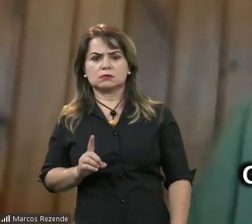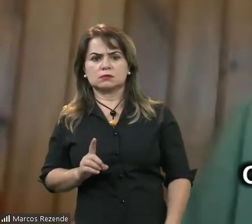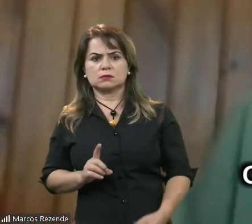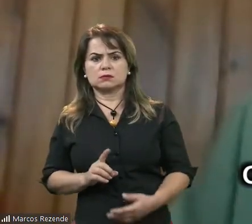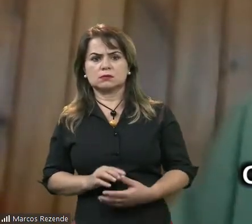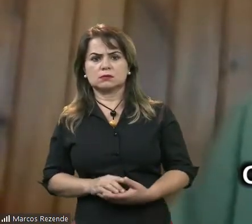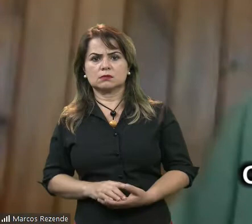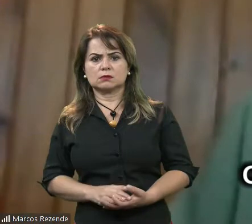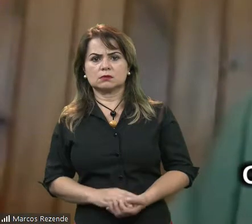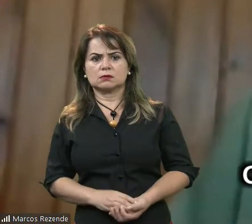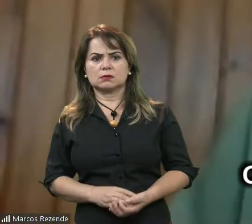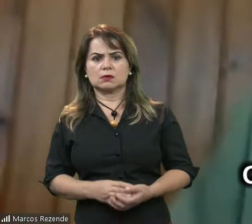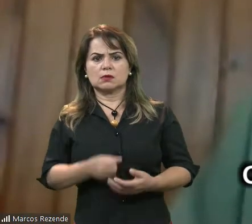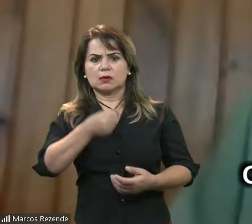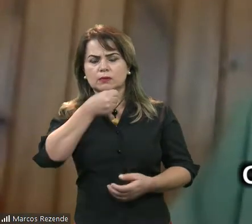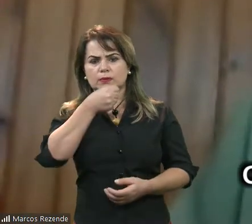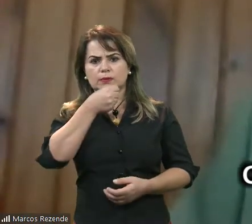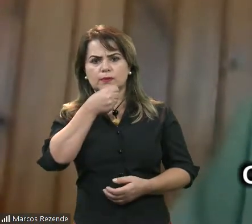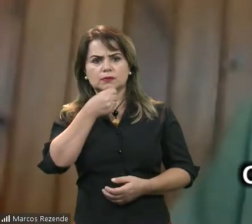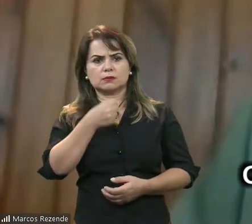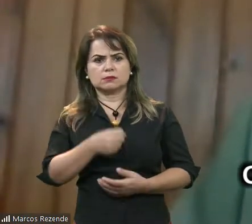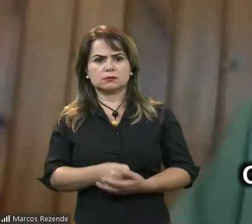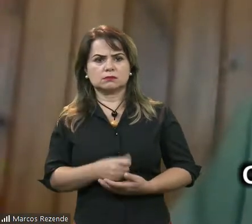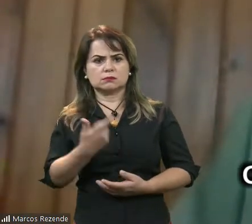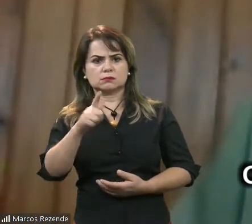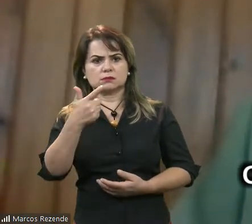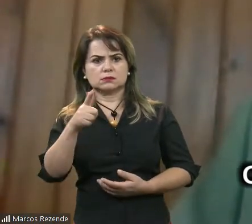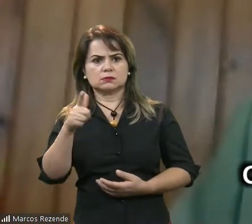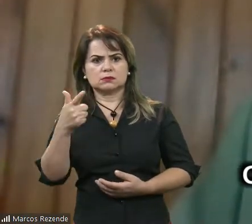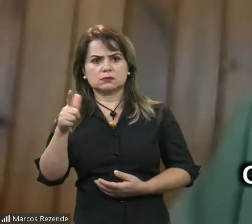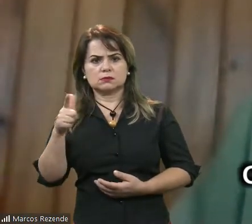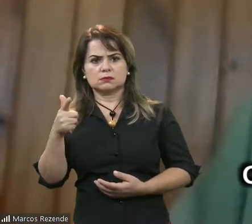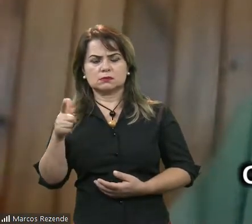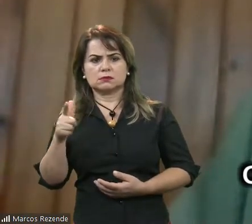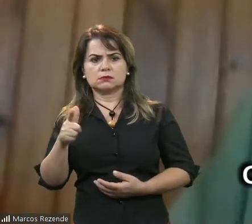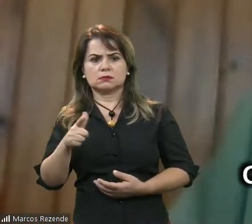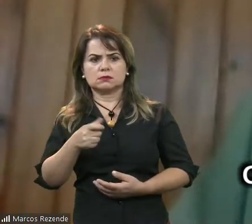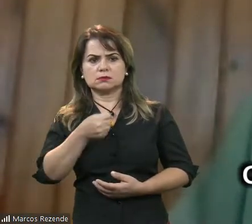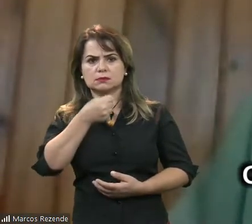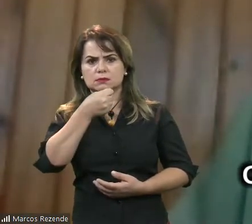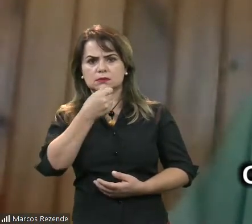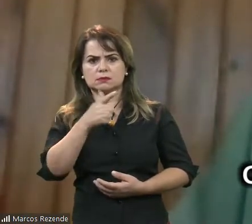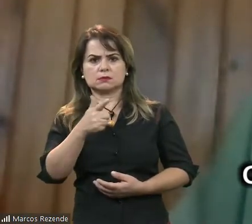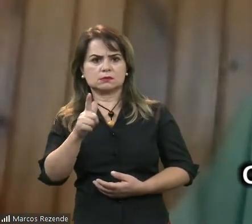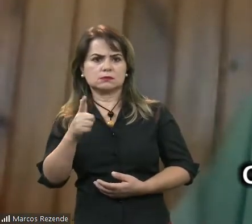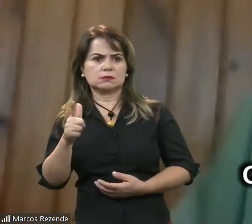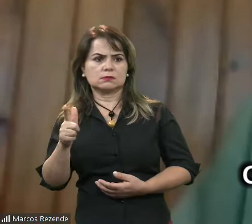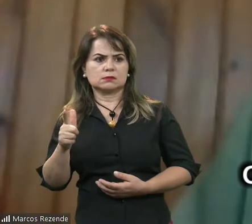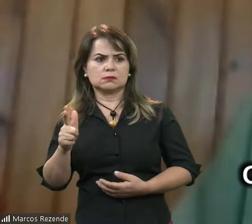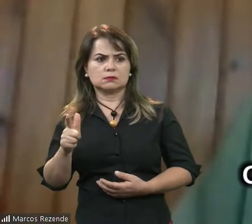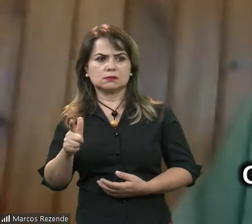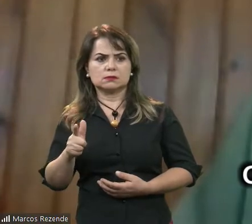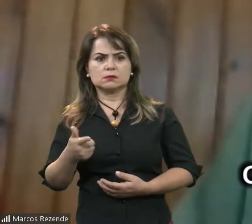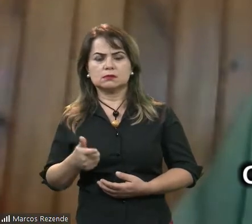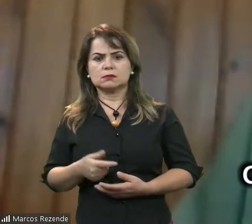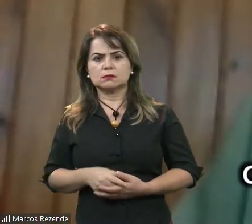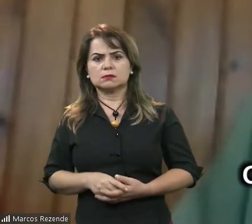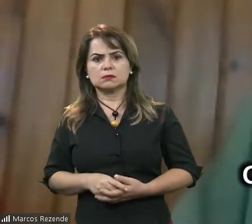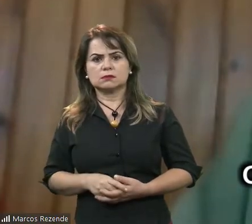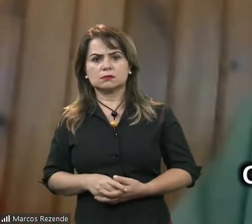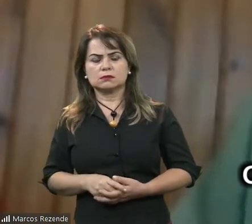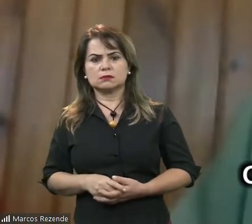quarto secretário. Após o voto do último vereador, a presidência dará por encerrada a